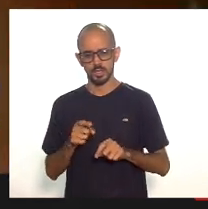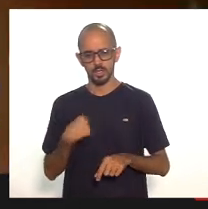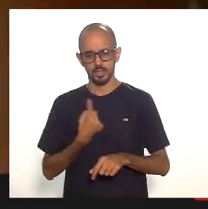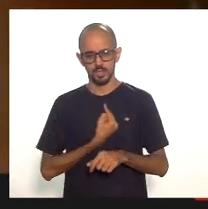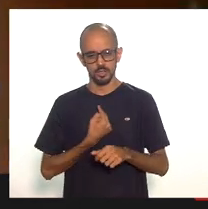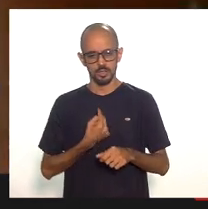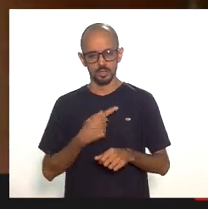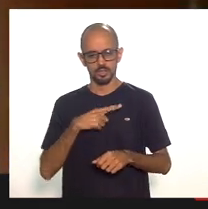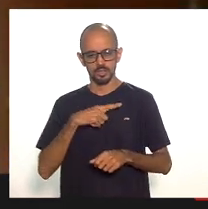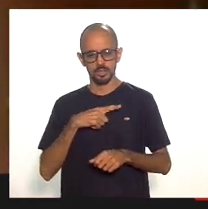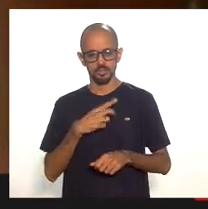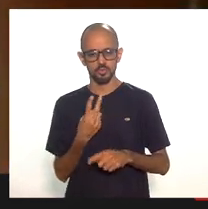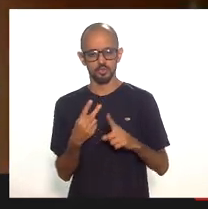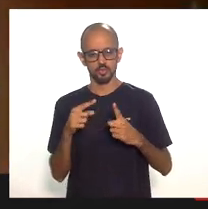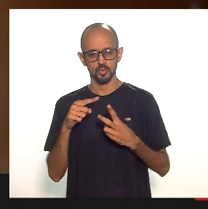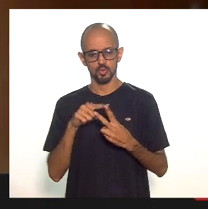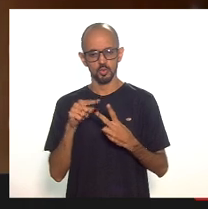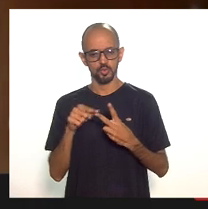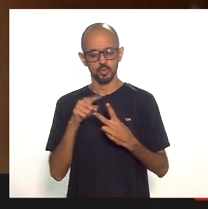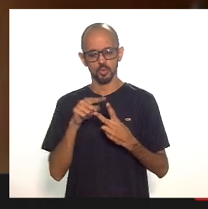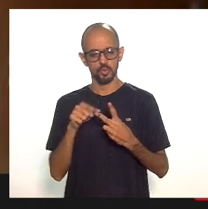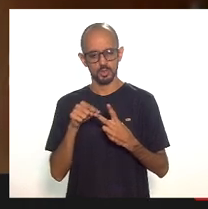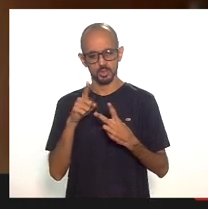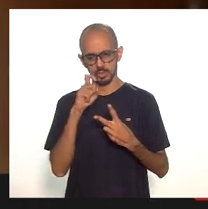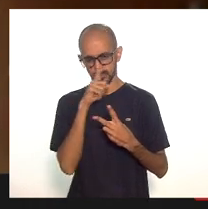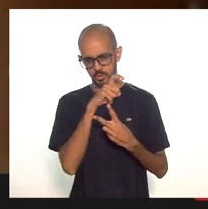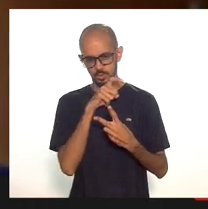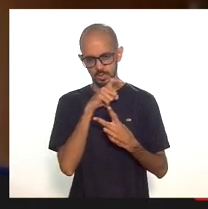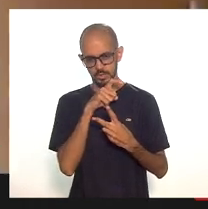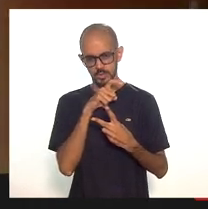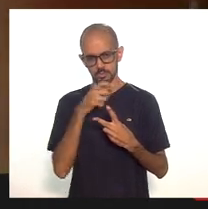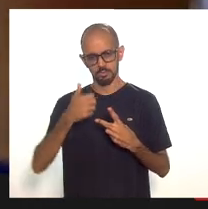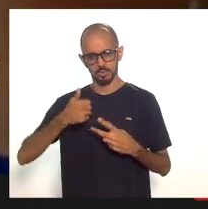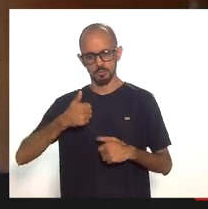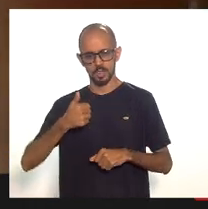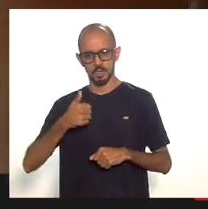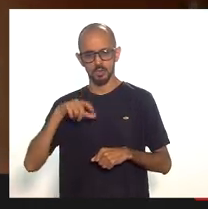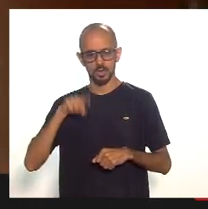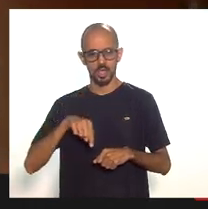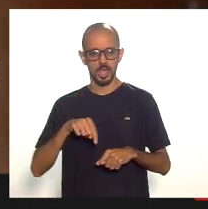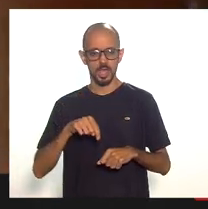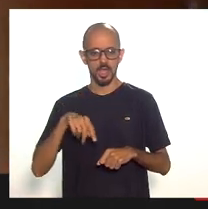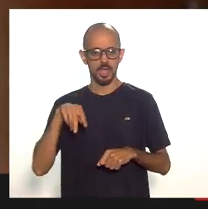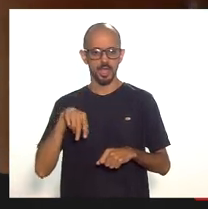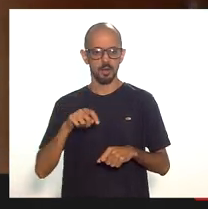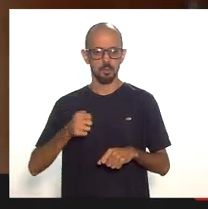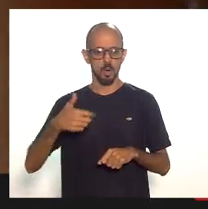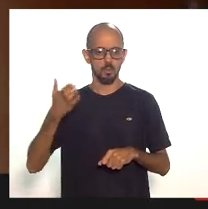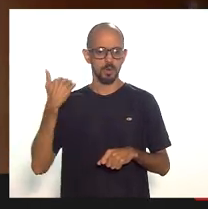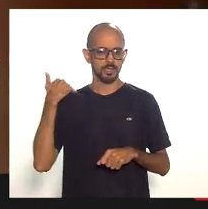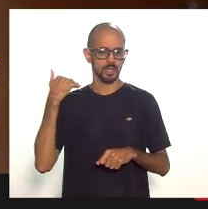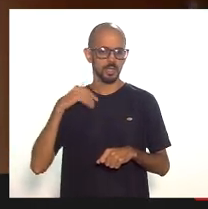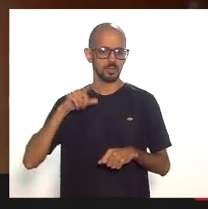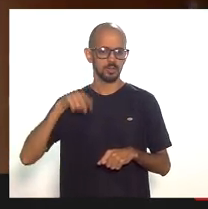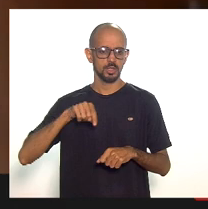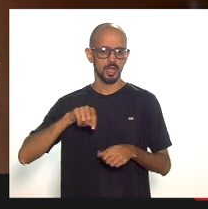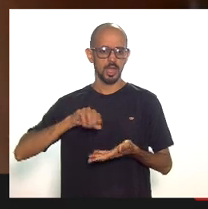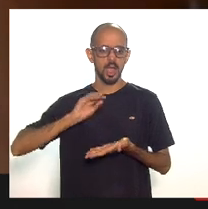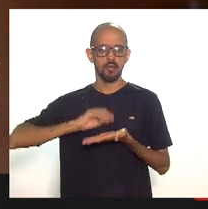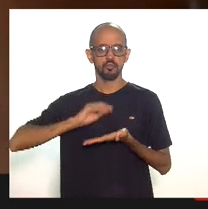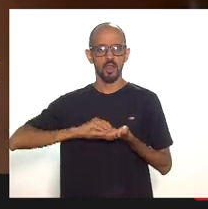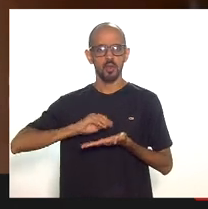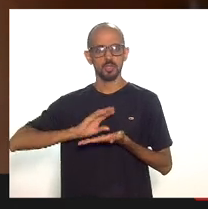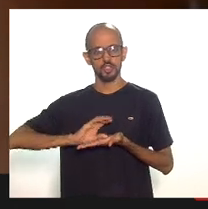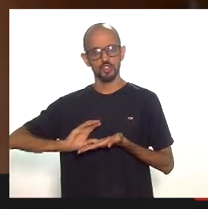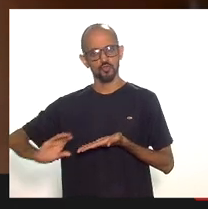duas dificuldades estruturantes. Primeiro, o histórico recente de subfinanciamento do SUS, não